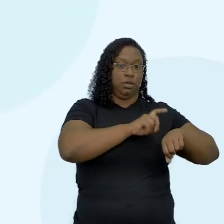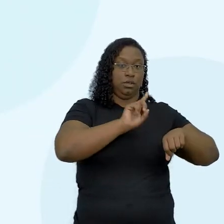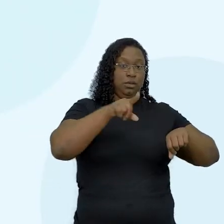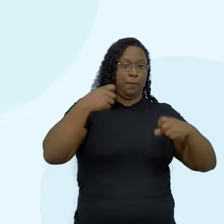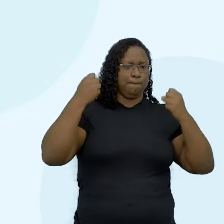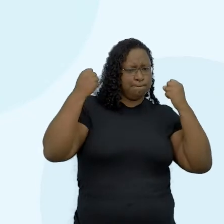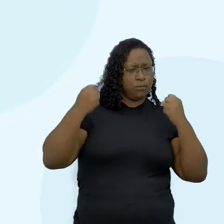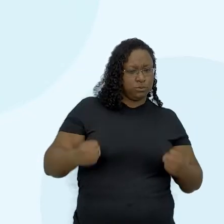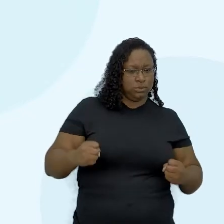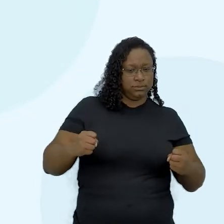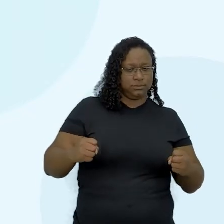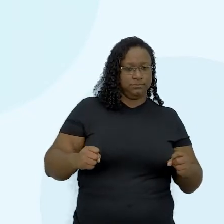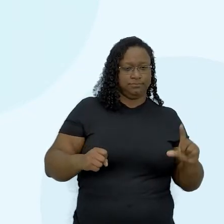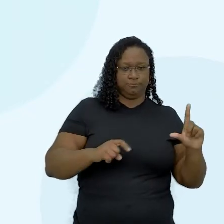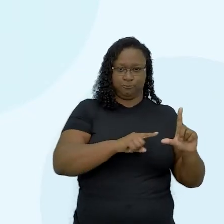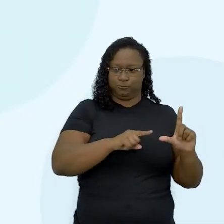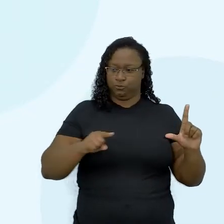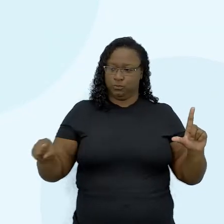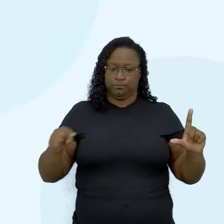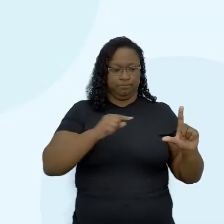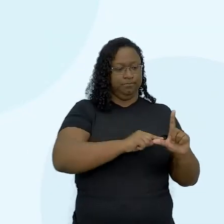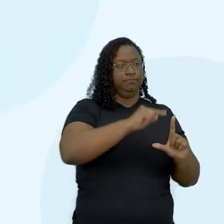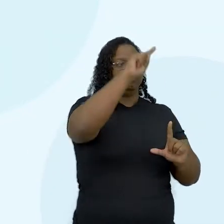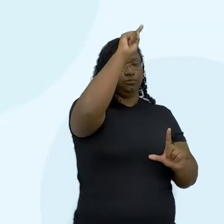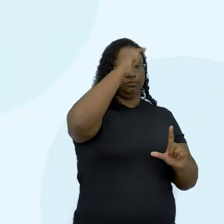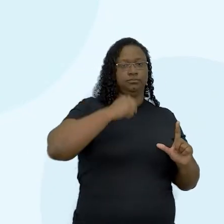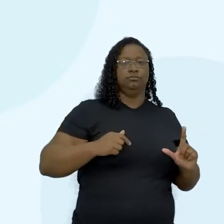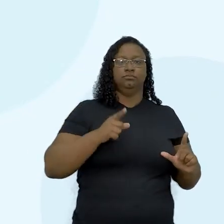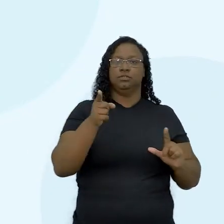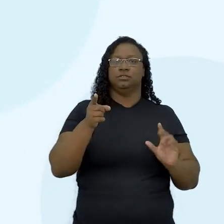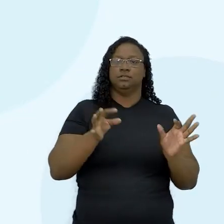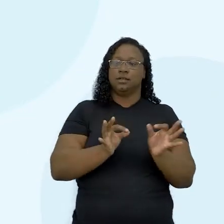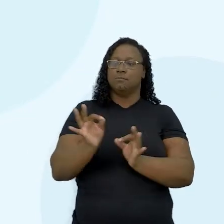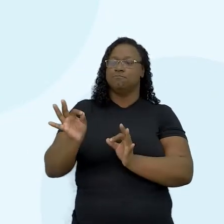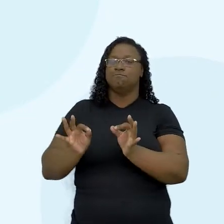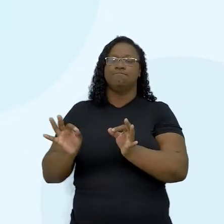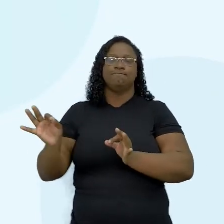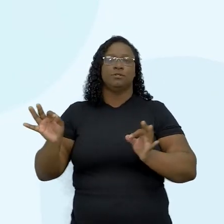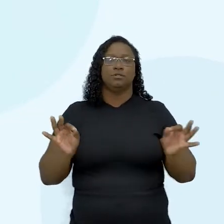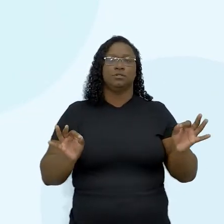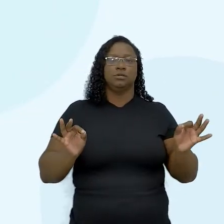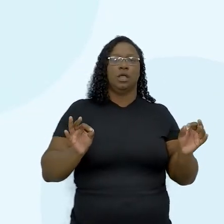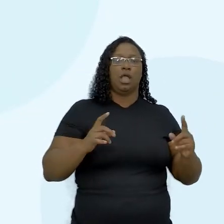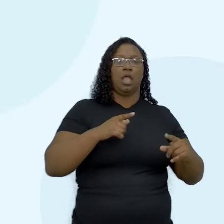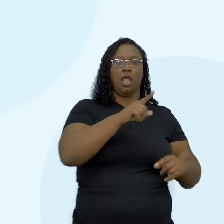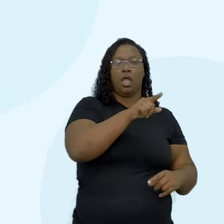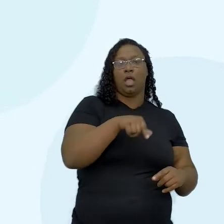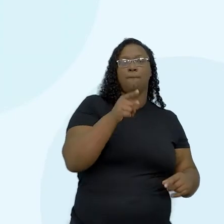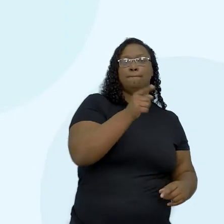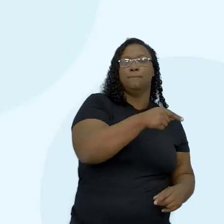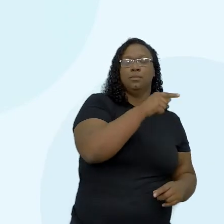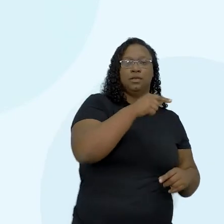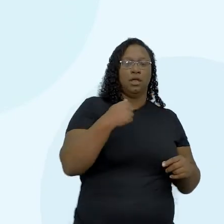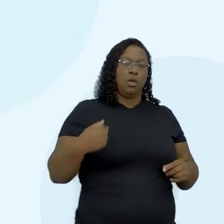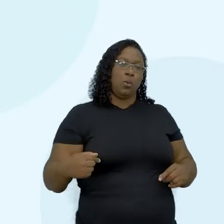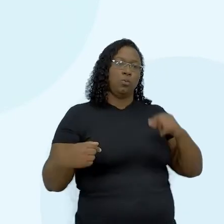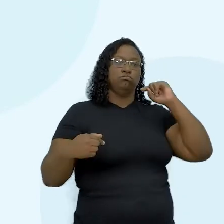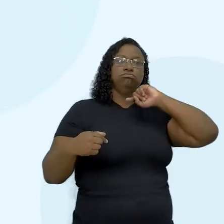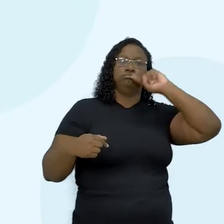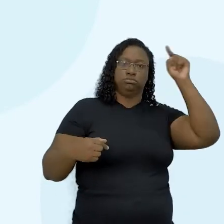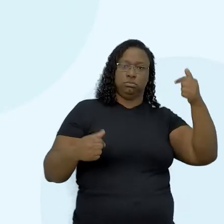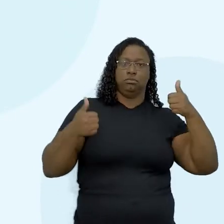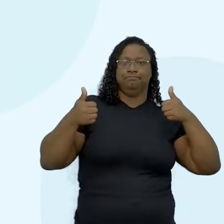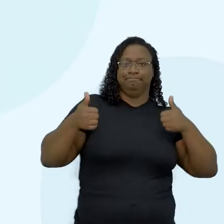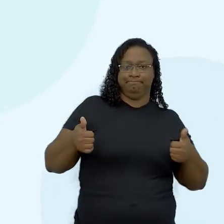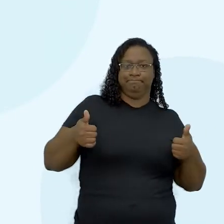especiais para você mexer quando você fala de consumo de eletricidade. Você falou que é a multiplicação de uma pela outra, basta, né? Basta multiplicar uma pela outra. Tá. Uhum. Tá certo?